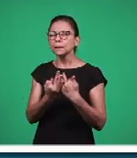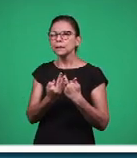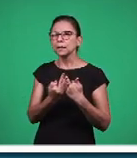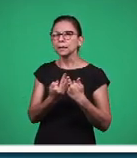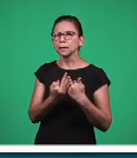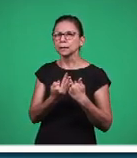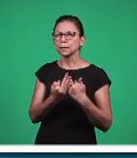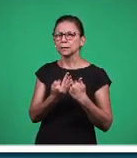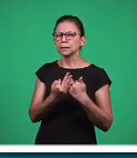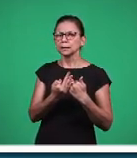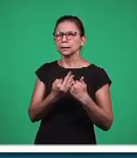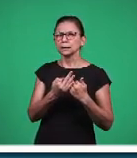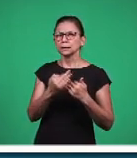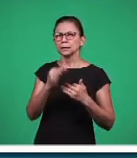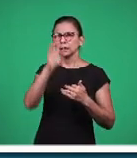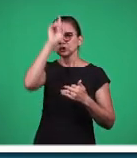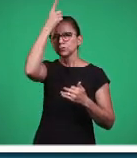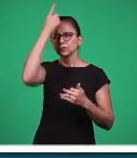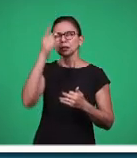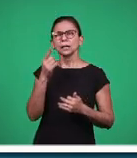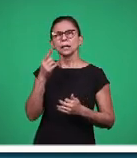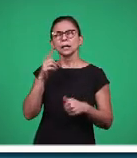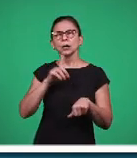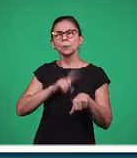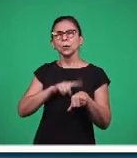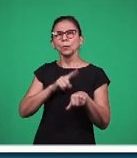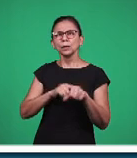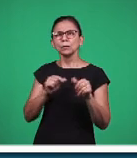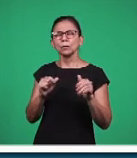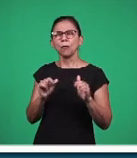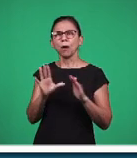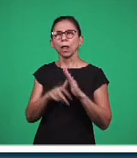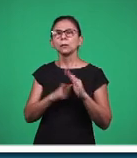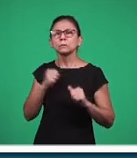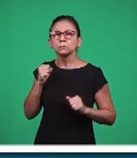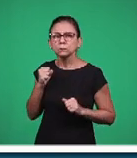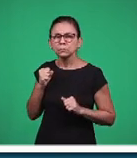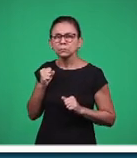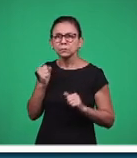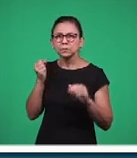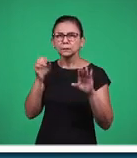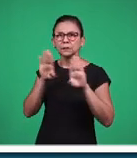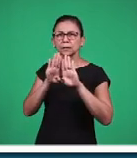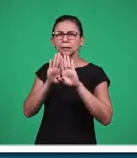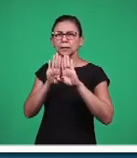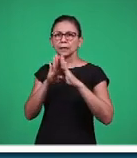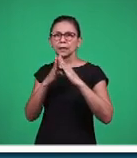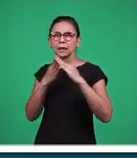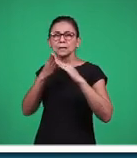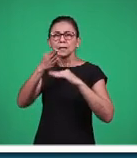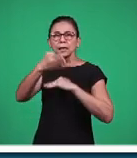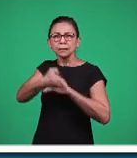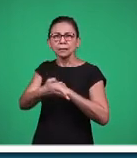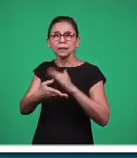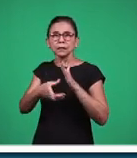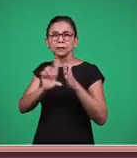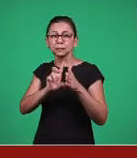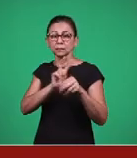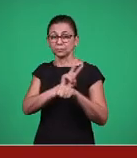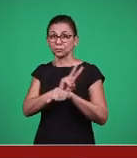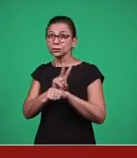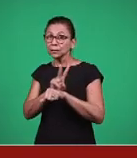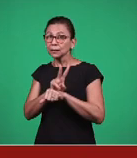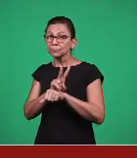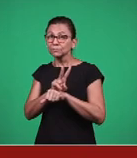hora havia de vir o ladrão, vigiaria e não deixaria minar a sua casa. É só